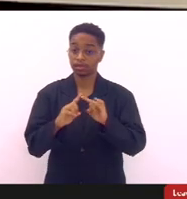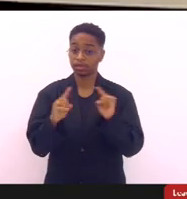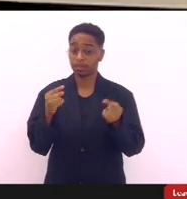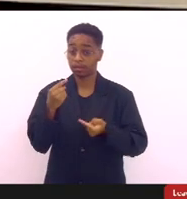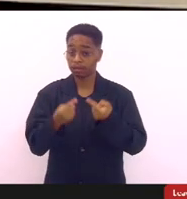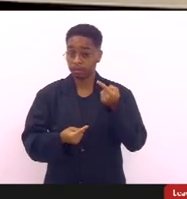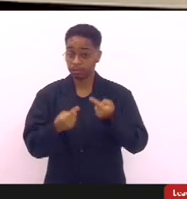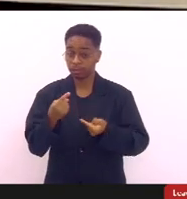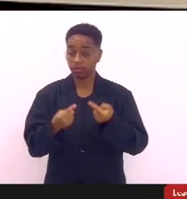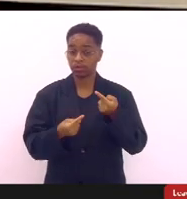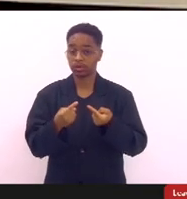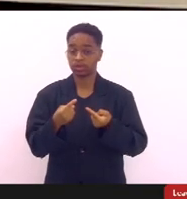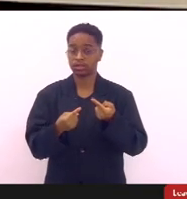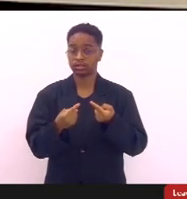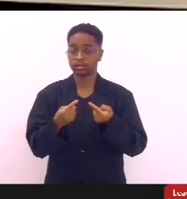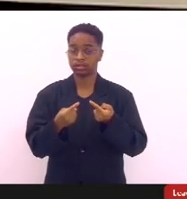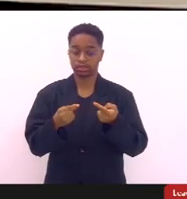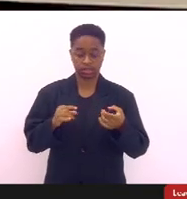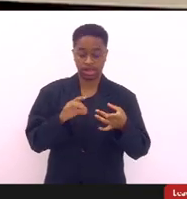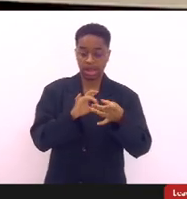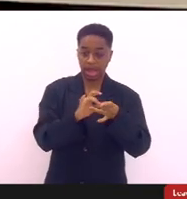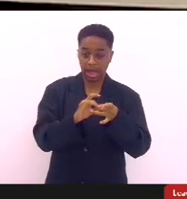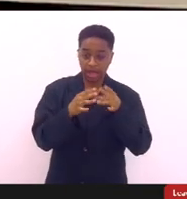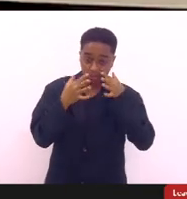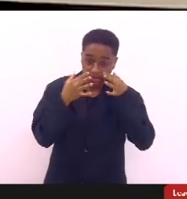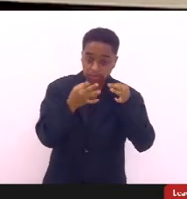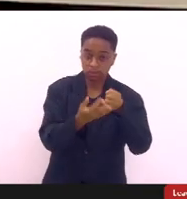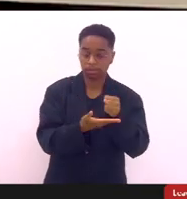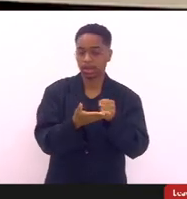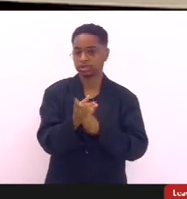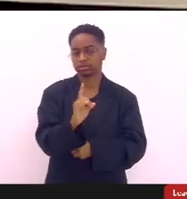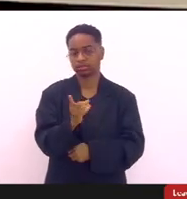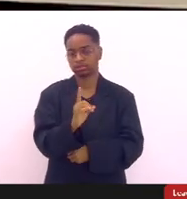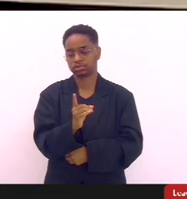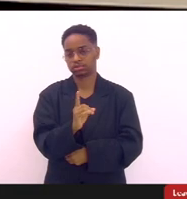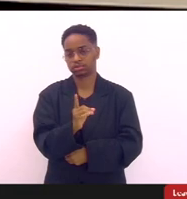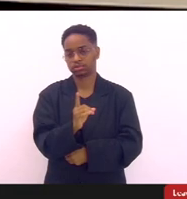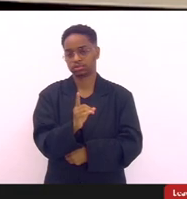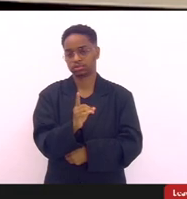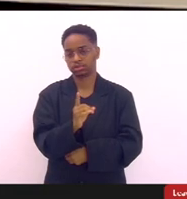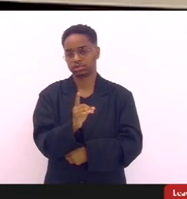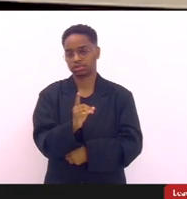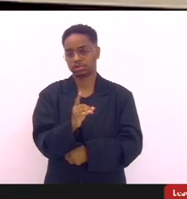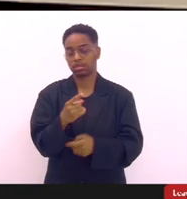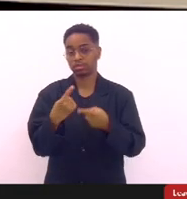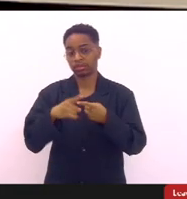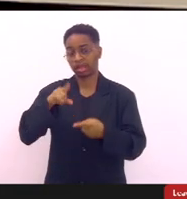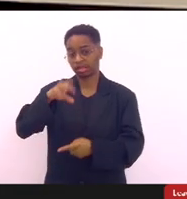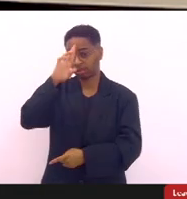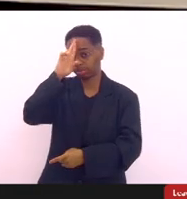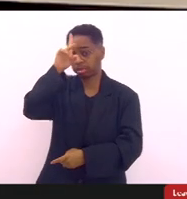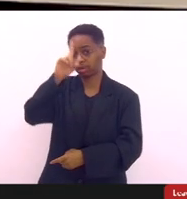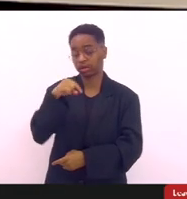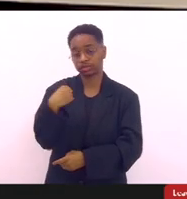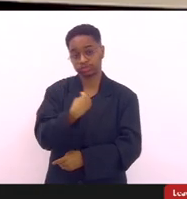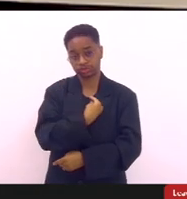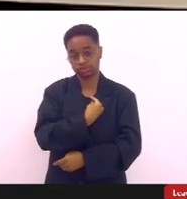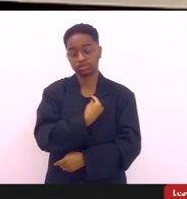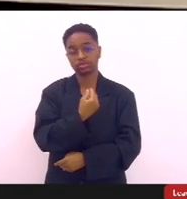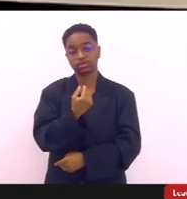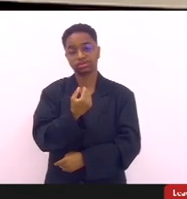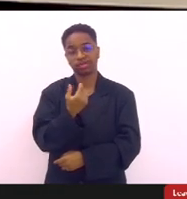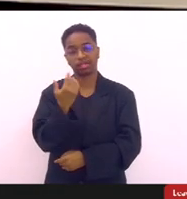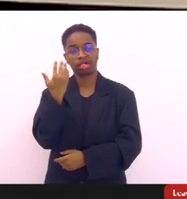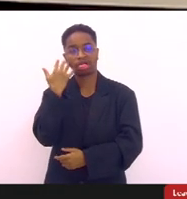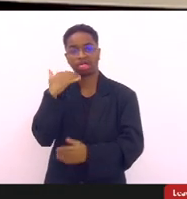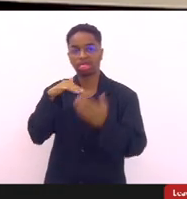se circunscreve à atenção básica, né? Isso é um equívoco que a gente foi